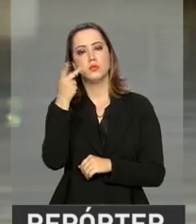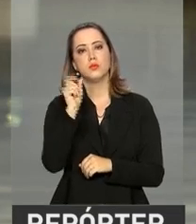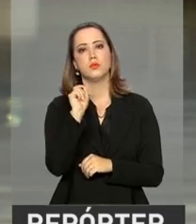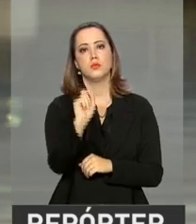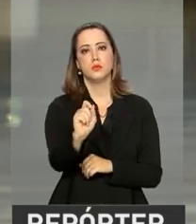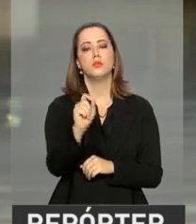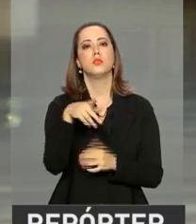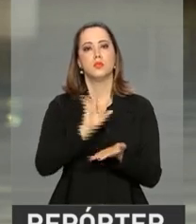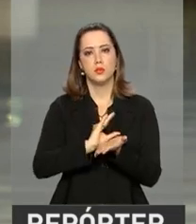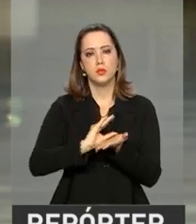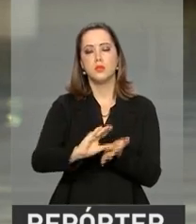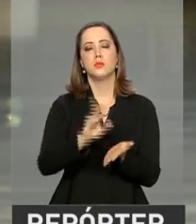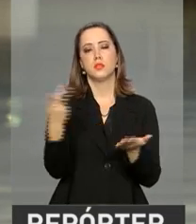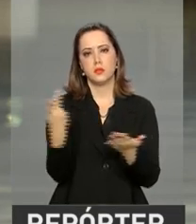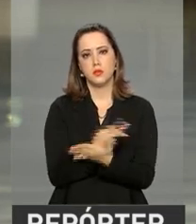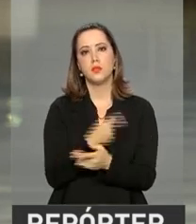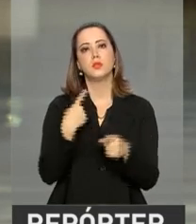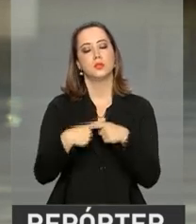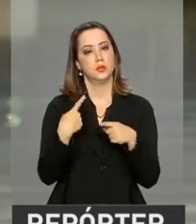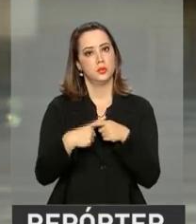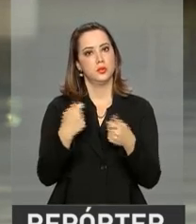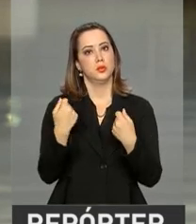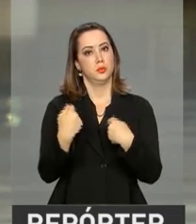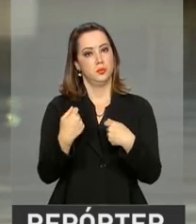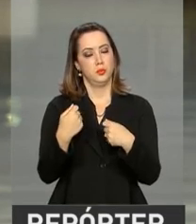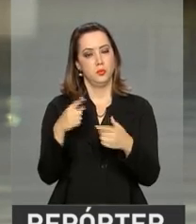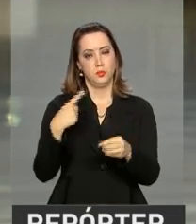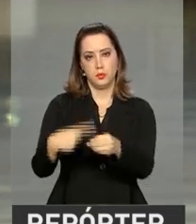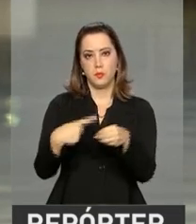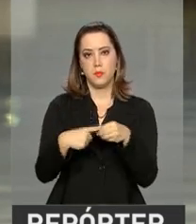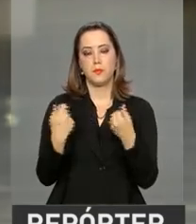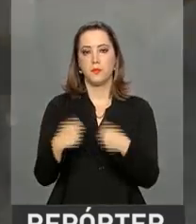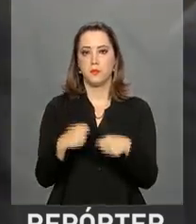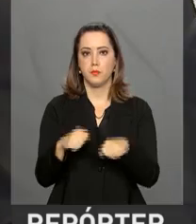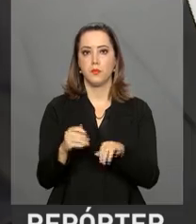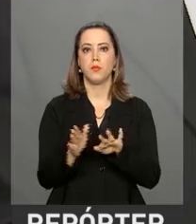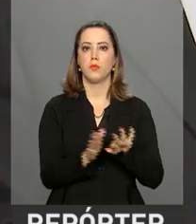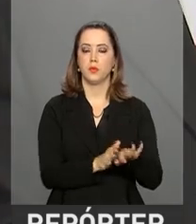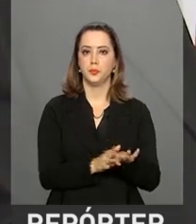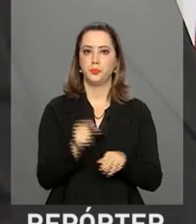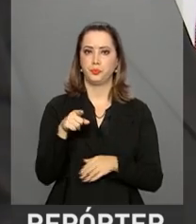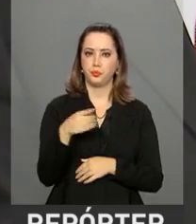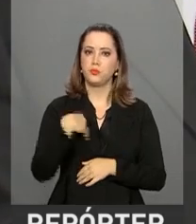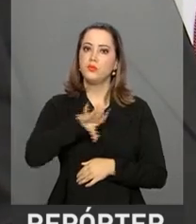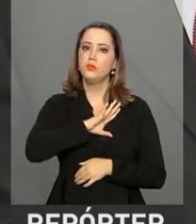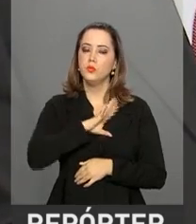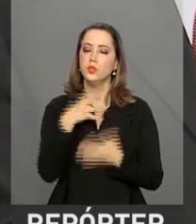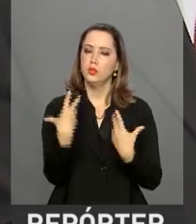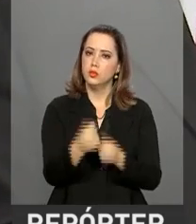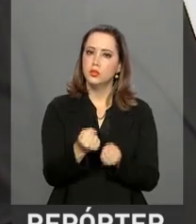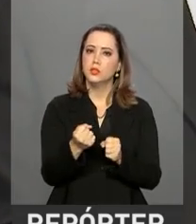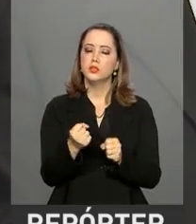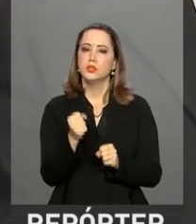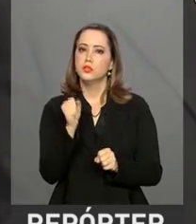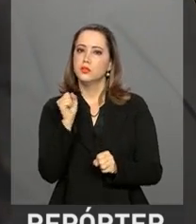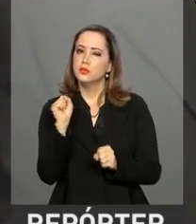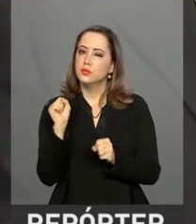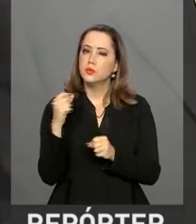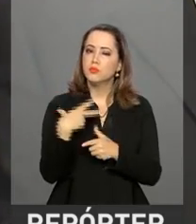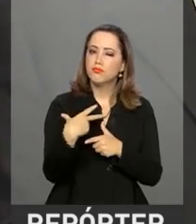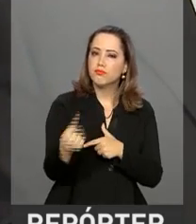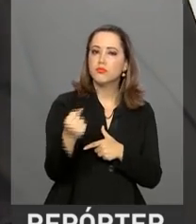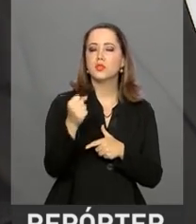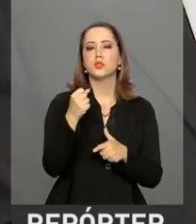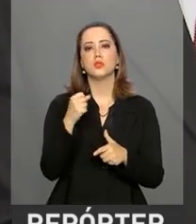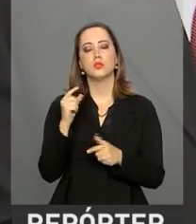dos recursos está sendo feita por conta da necessidade dos Municípios nós vamos resolvendo pontualmente eh